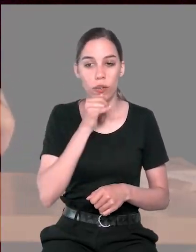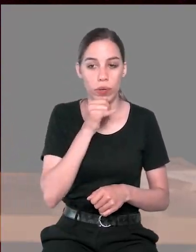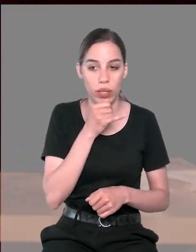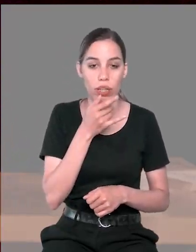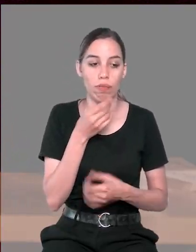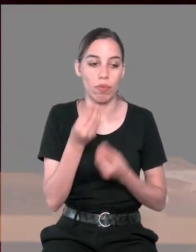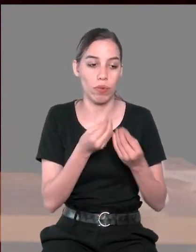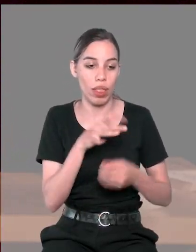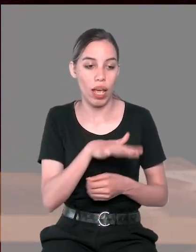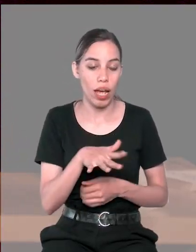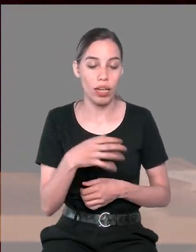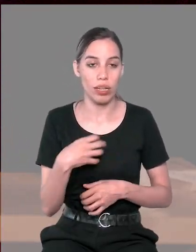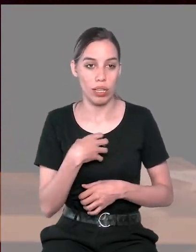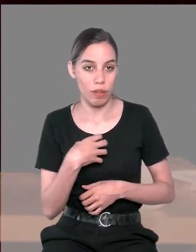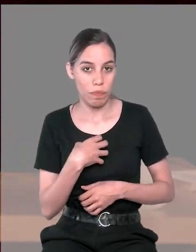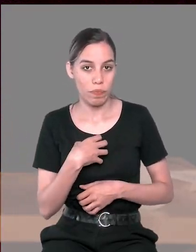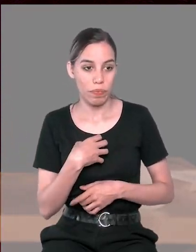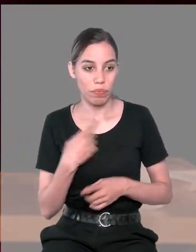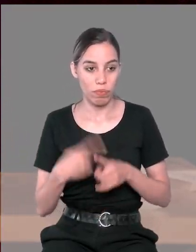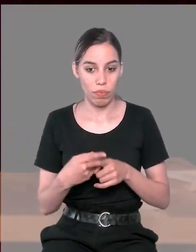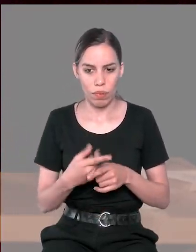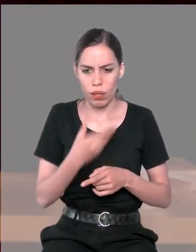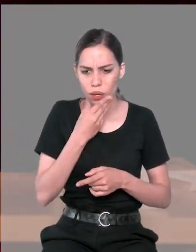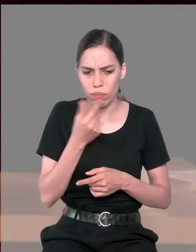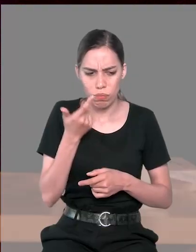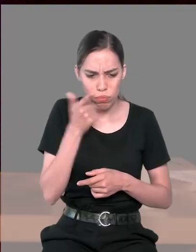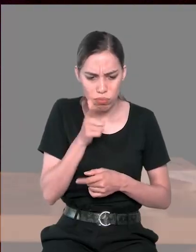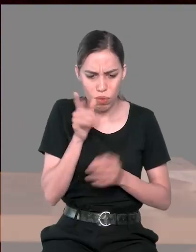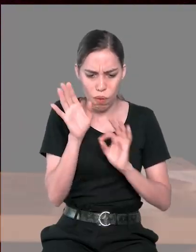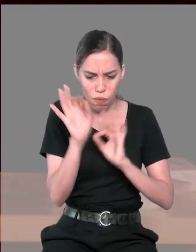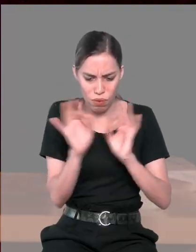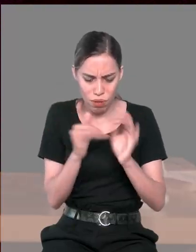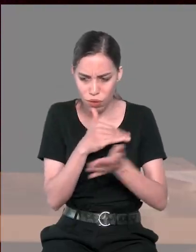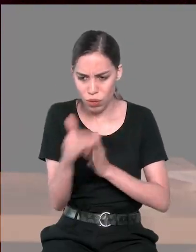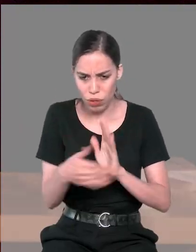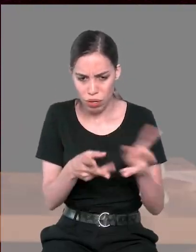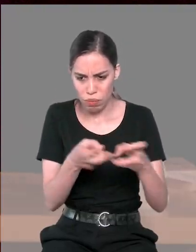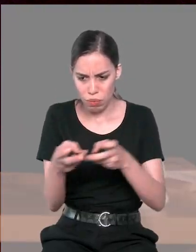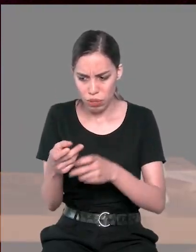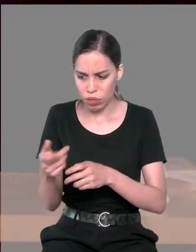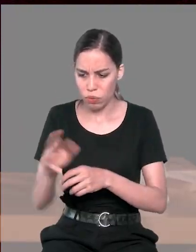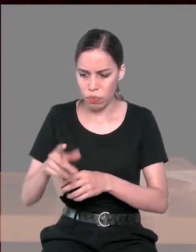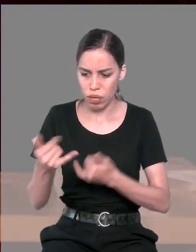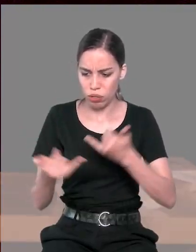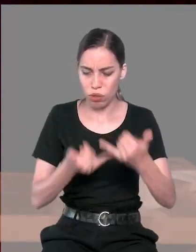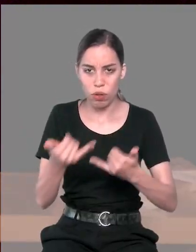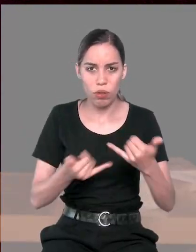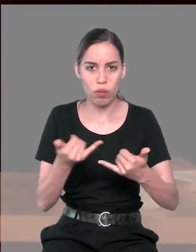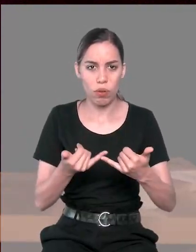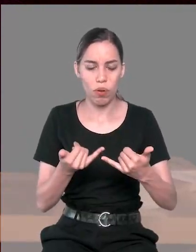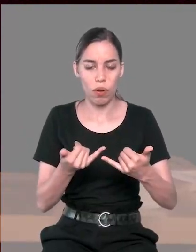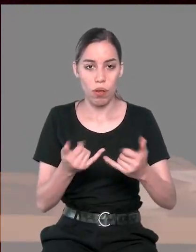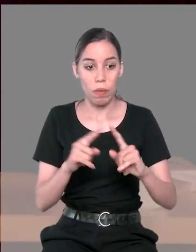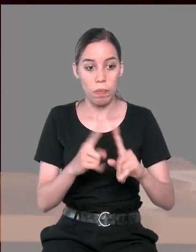exemplo do que é um campo sensível, porque o cara monta esteticamente, porque ele tem uma visão, uma percepção que não é do jogo das estruturas de diferenças